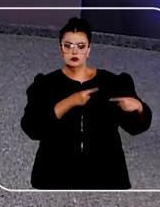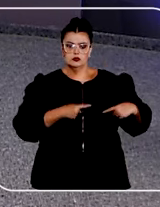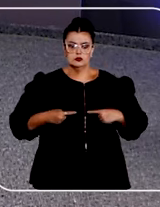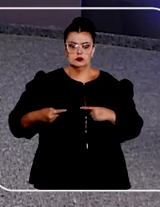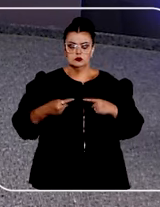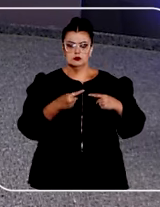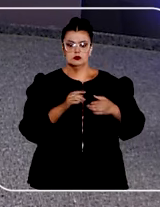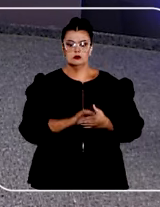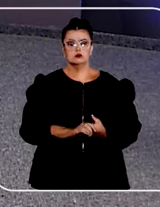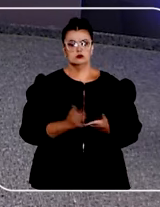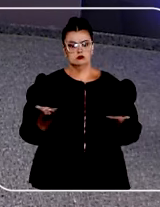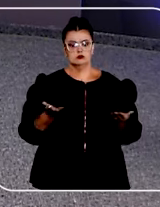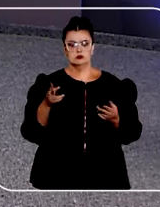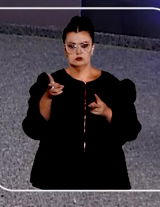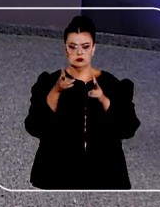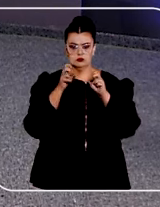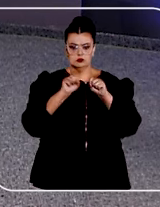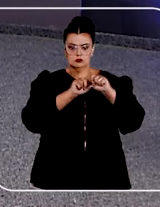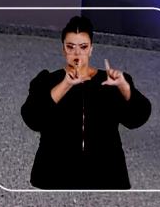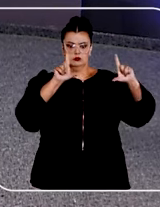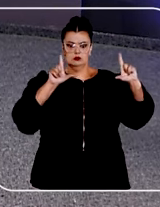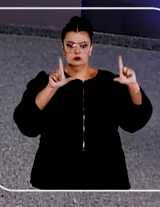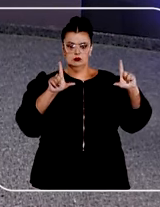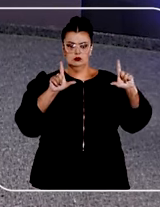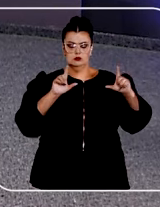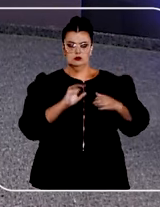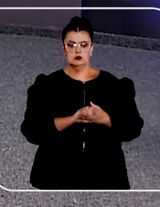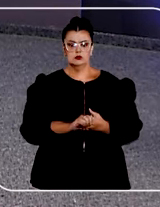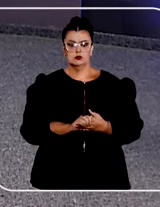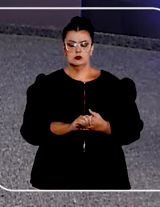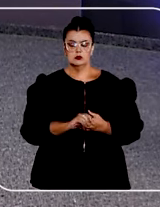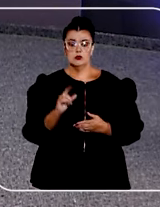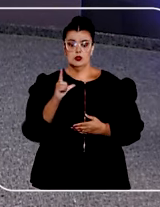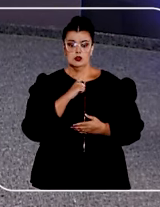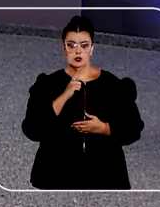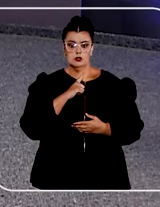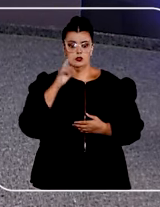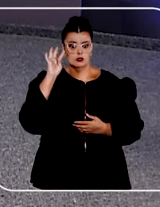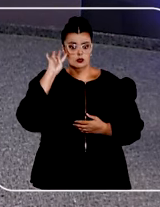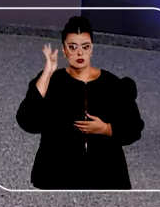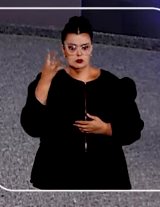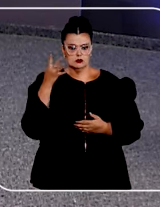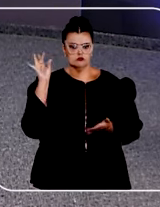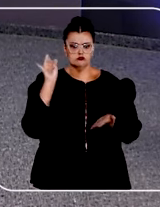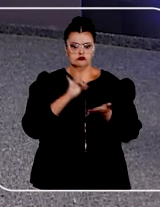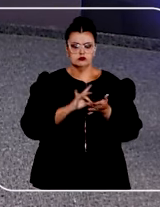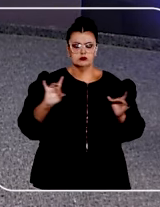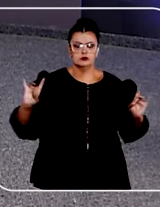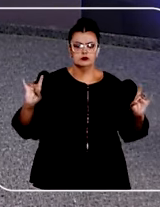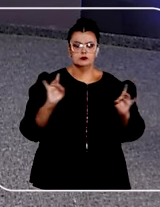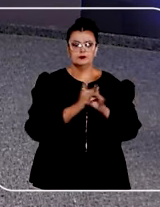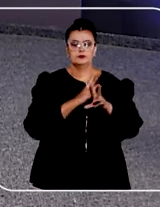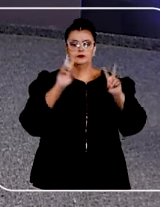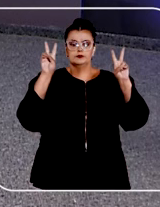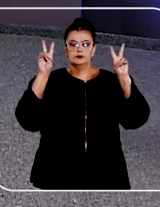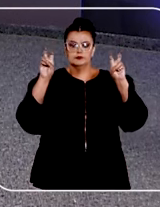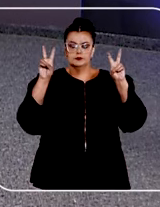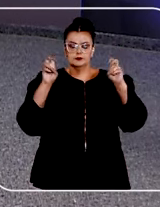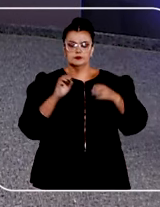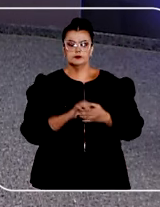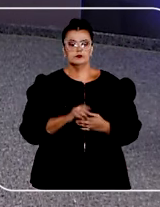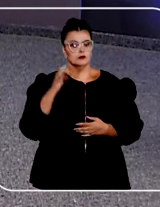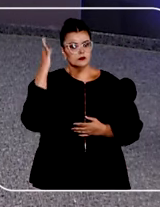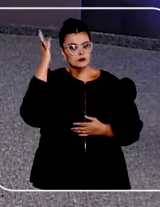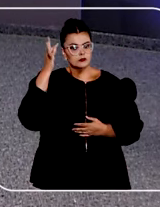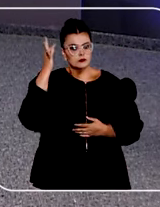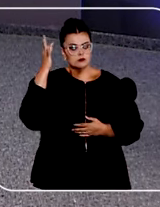discussão como você vê aqui no telão quando houver uma decisão definitiva esse tema vai ganhar